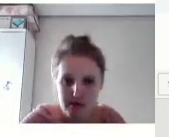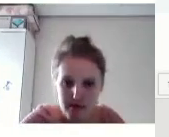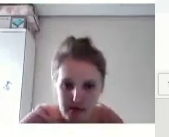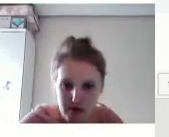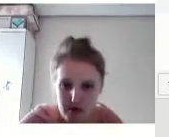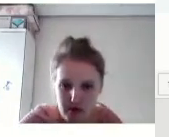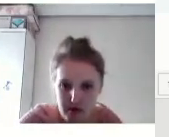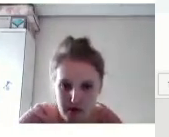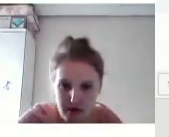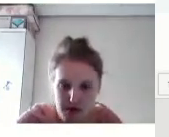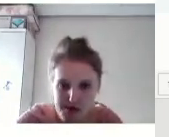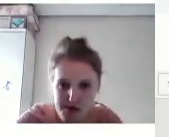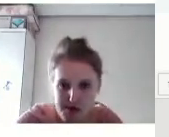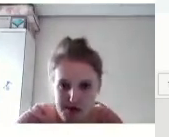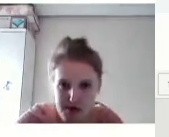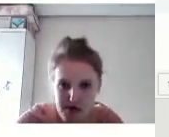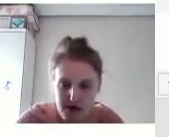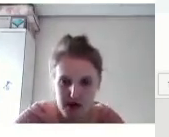estou falando, mas